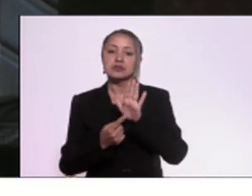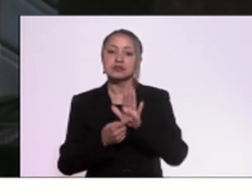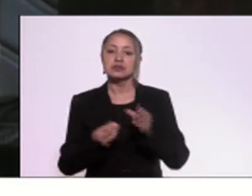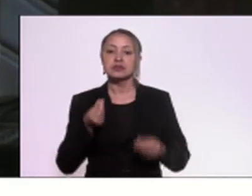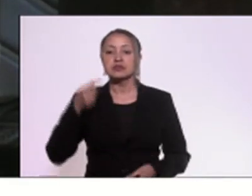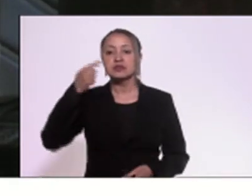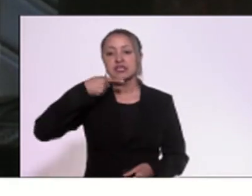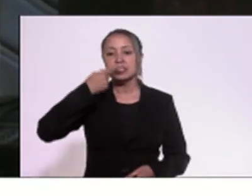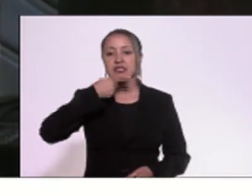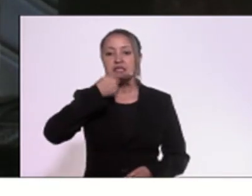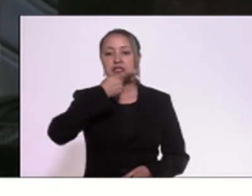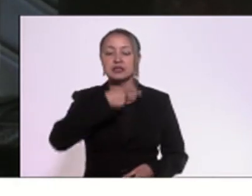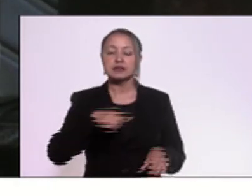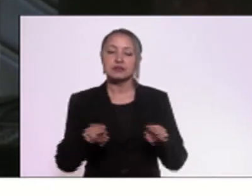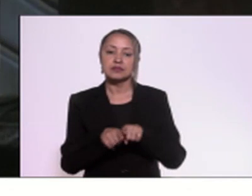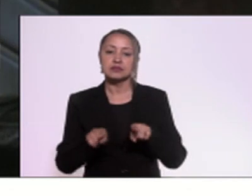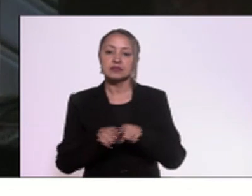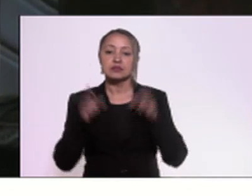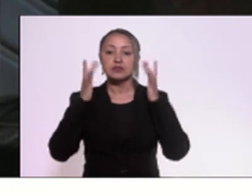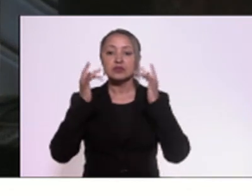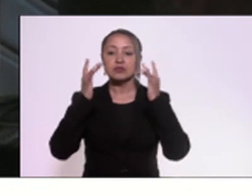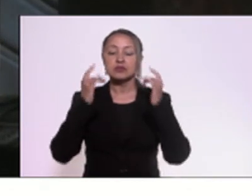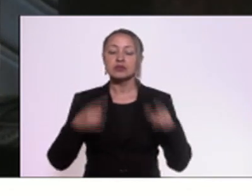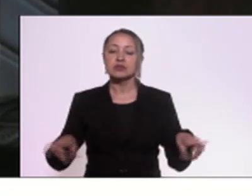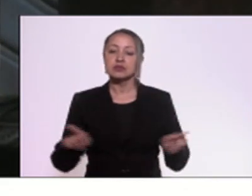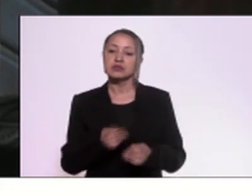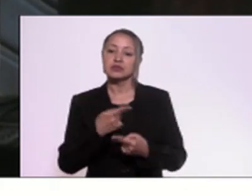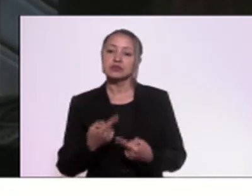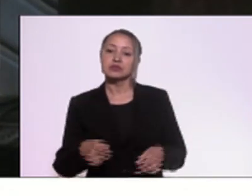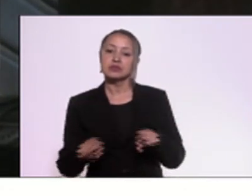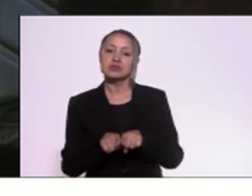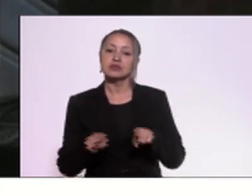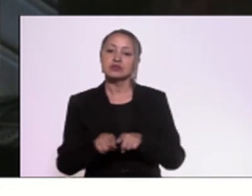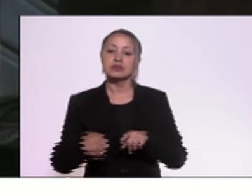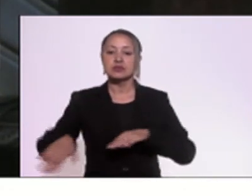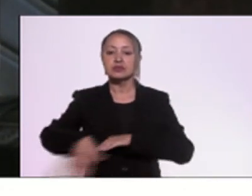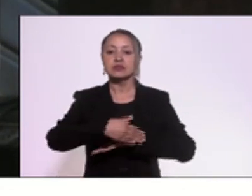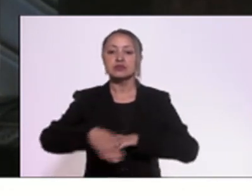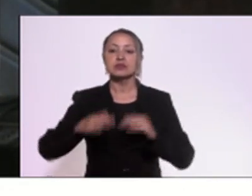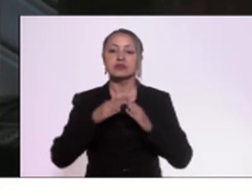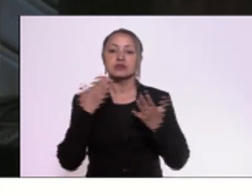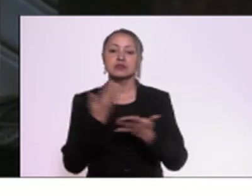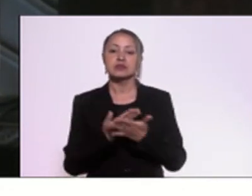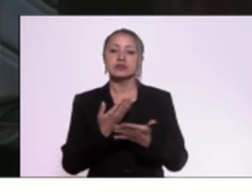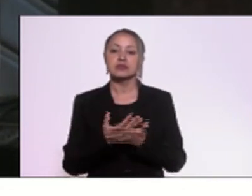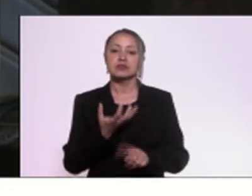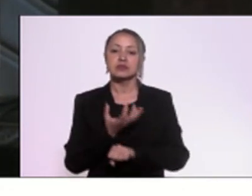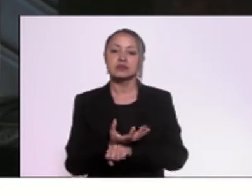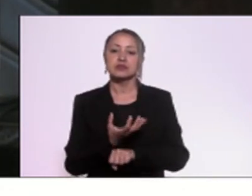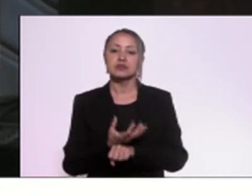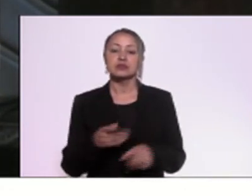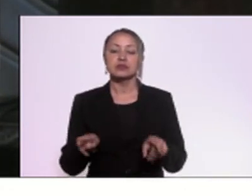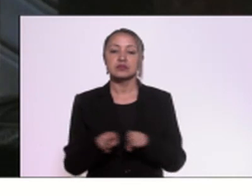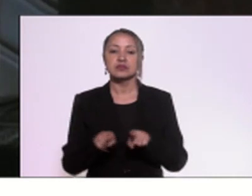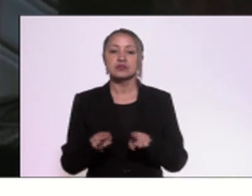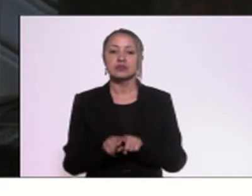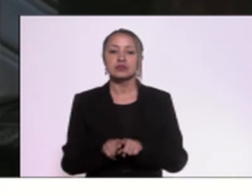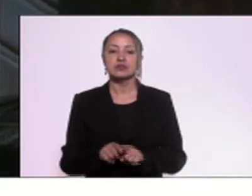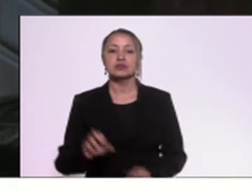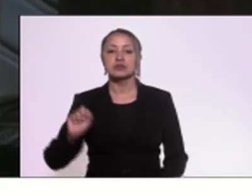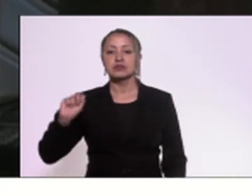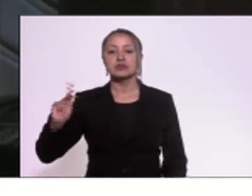das pessoas. E o símbolo disso hoje, para mim, Max, é o Adailton. Quando você dá